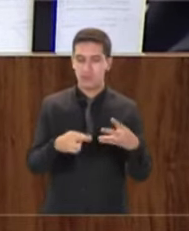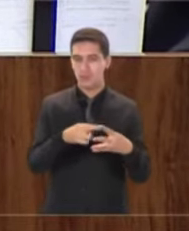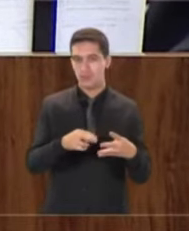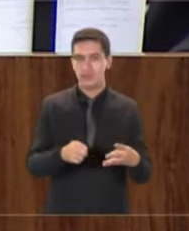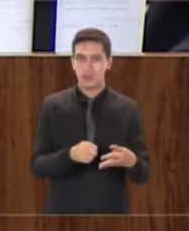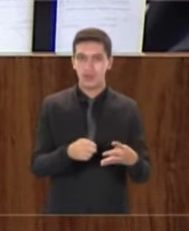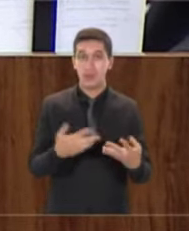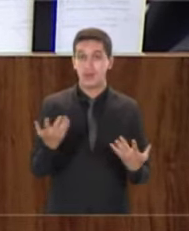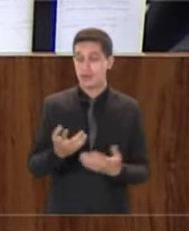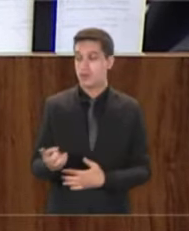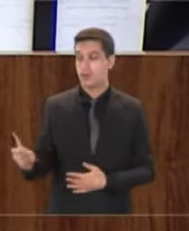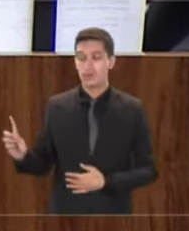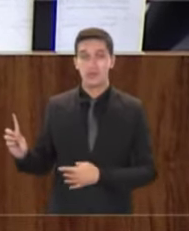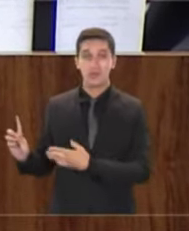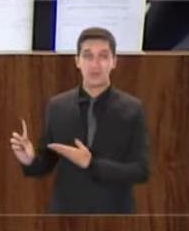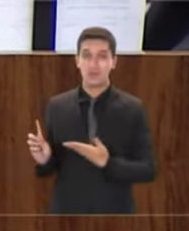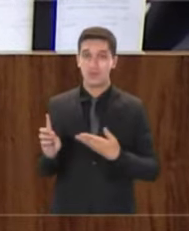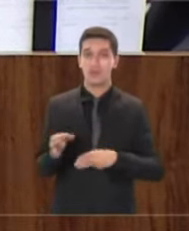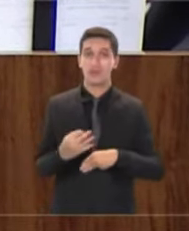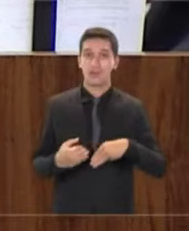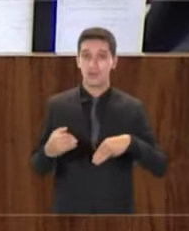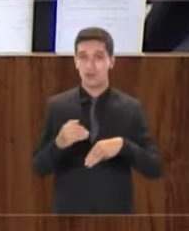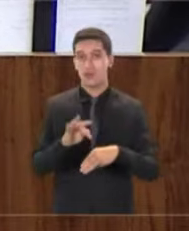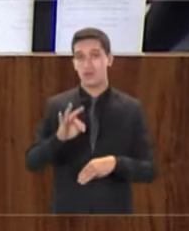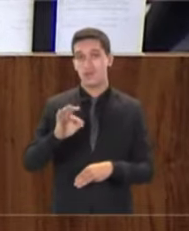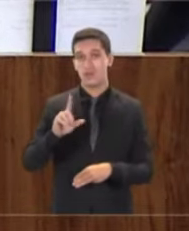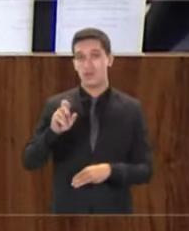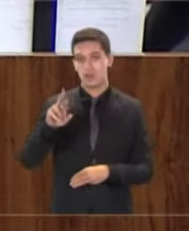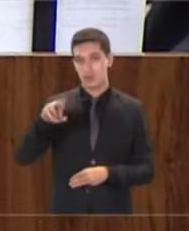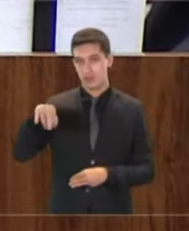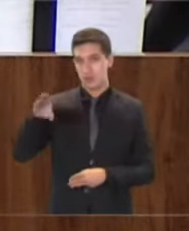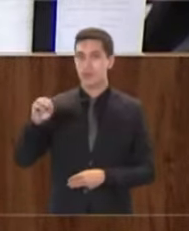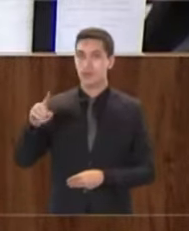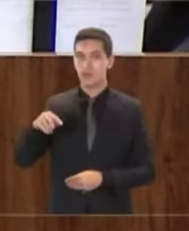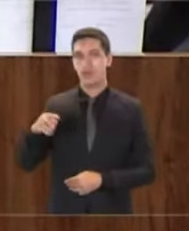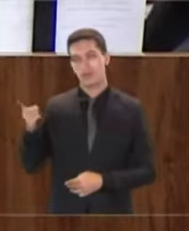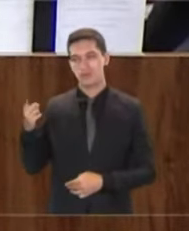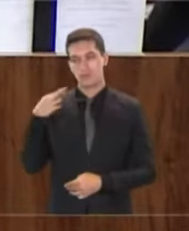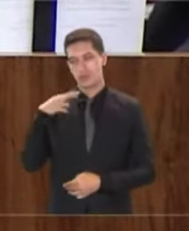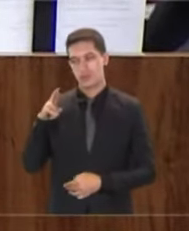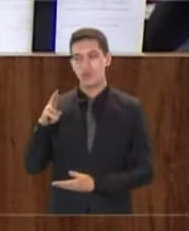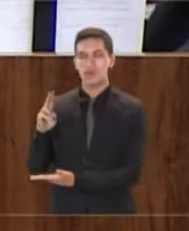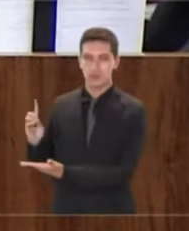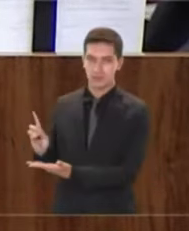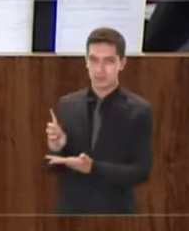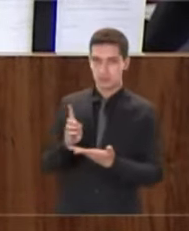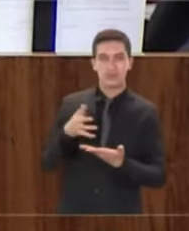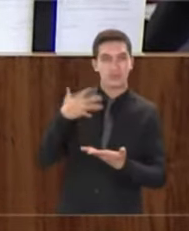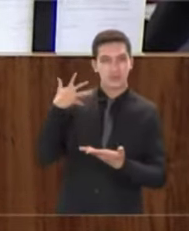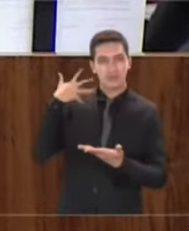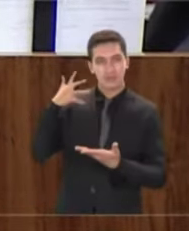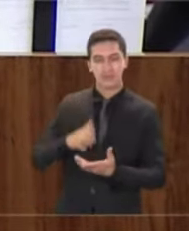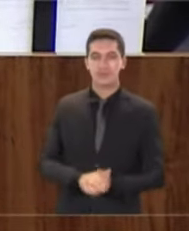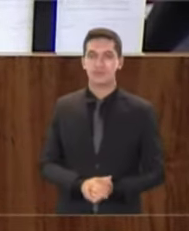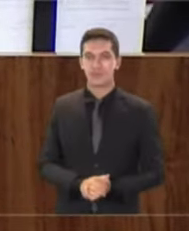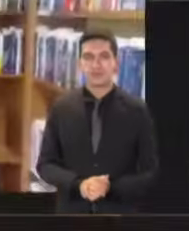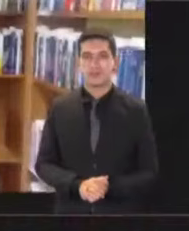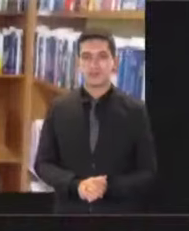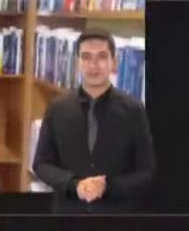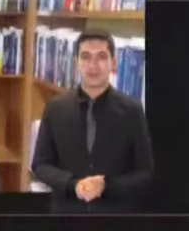ministro Floriano Azevedo Marques, que é o relator, pediu a palavra. Passo a palavra ao eminente relator.